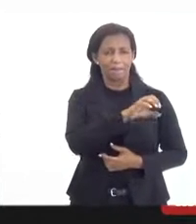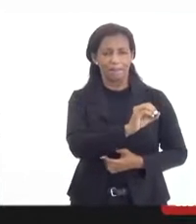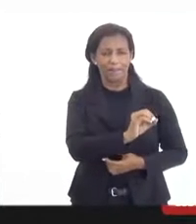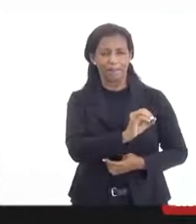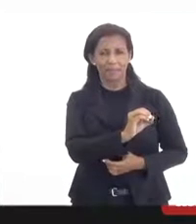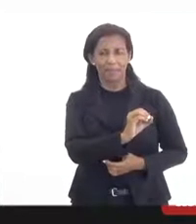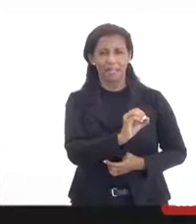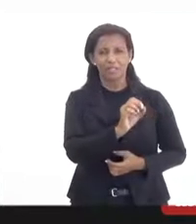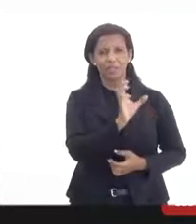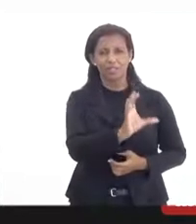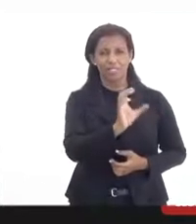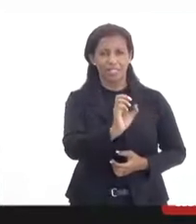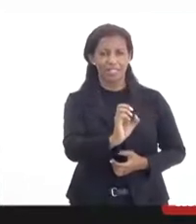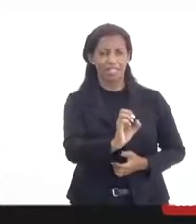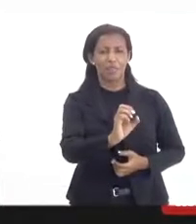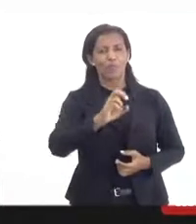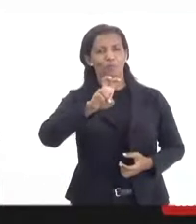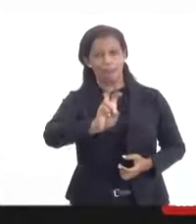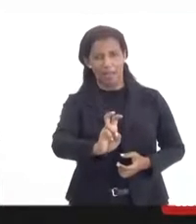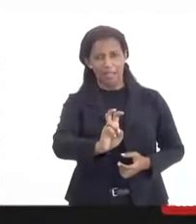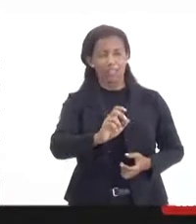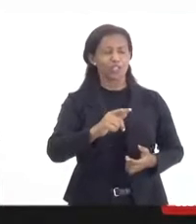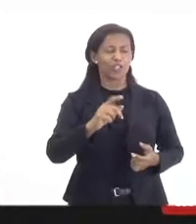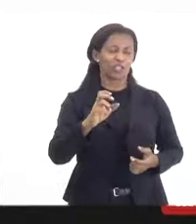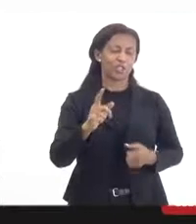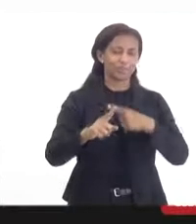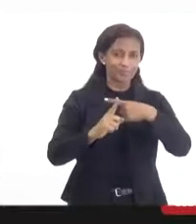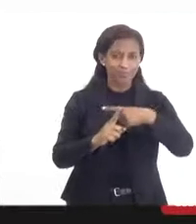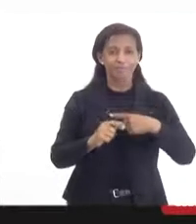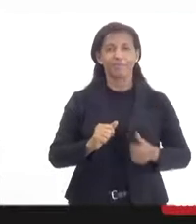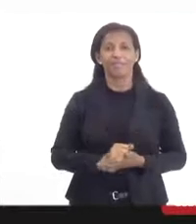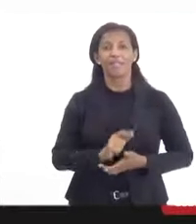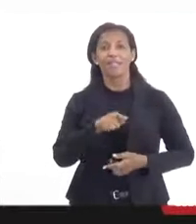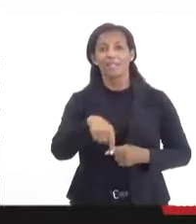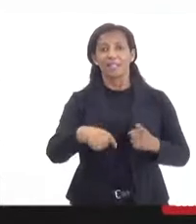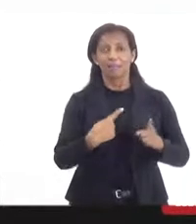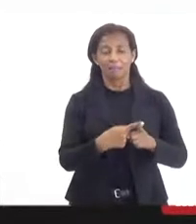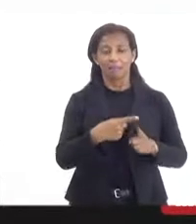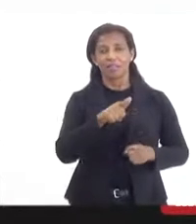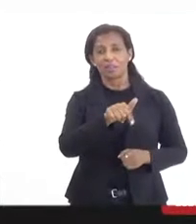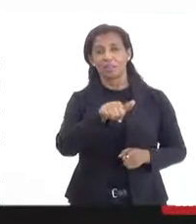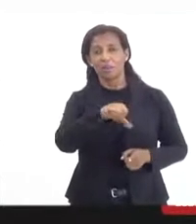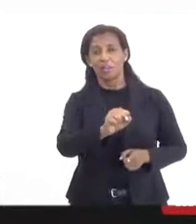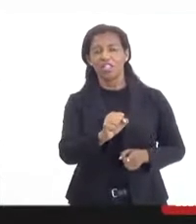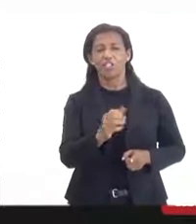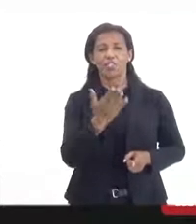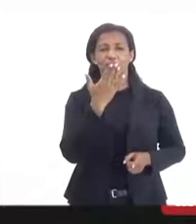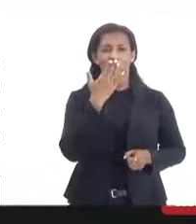C5+, além dos correntes de GLP e o gás dito seco, né?